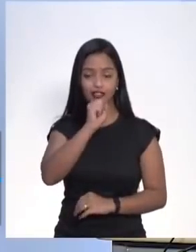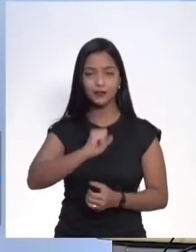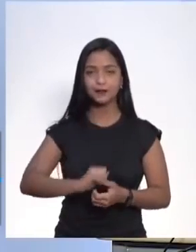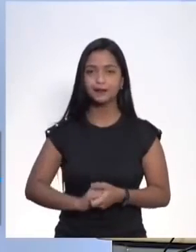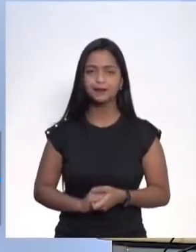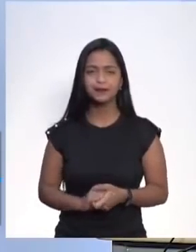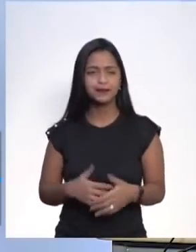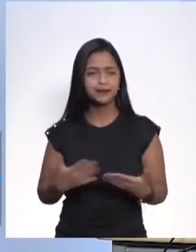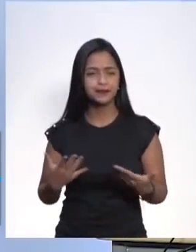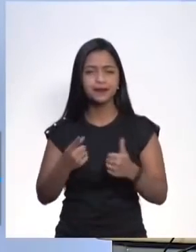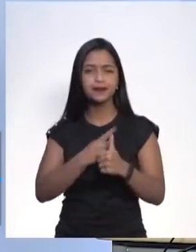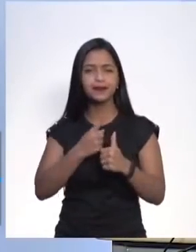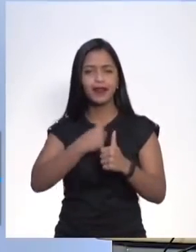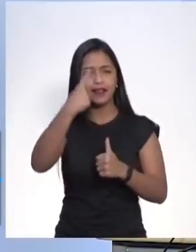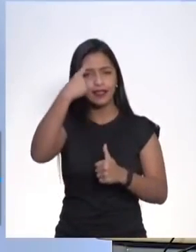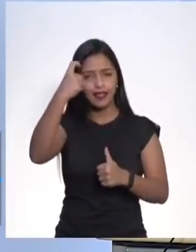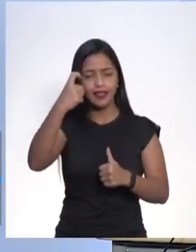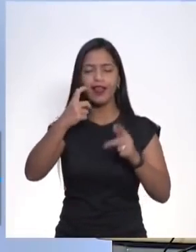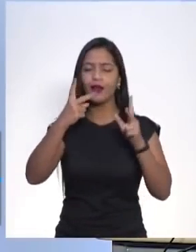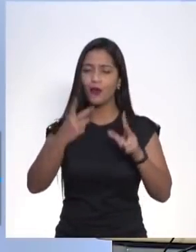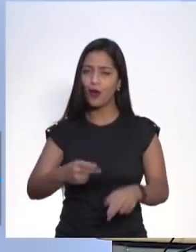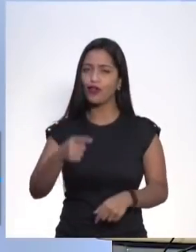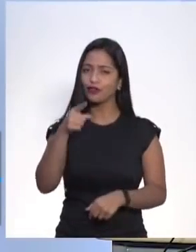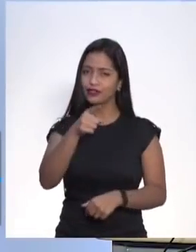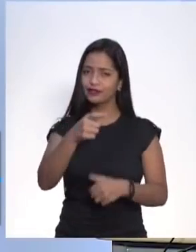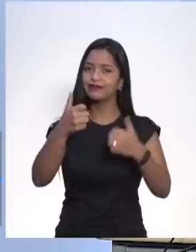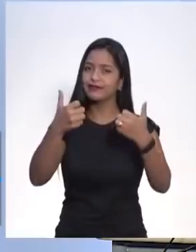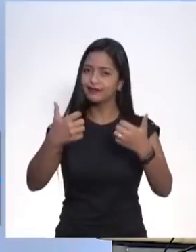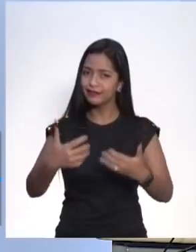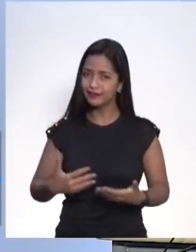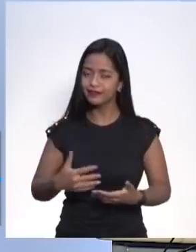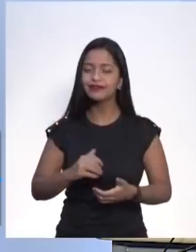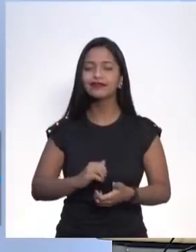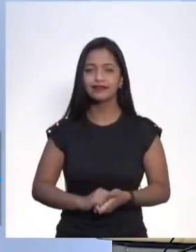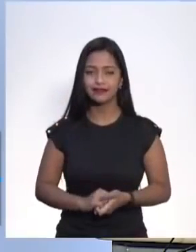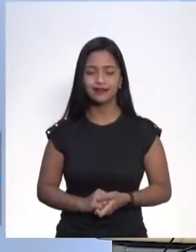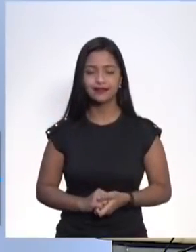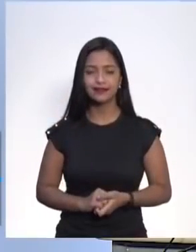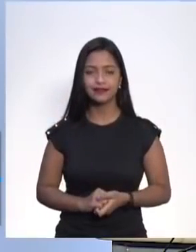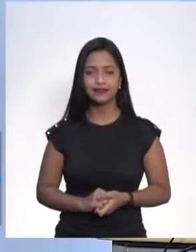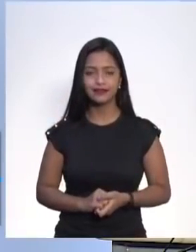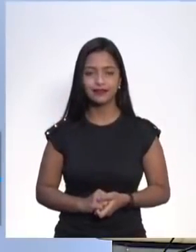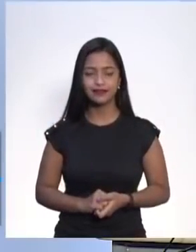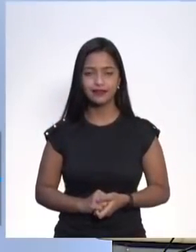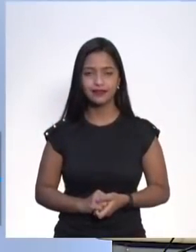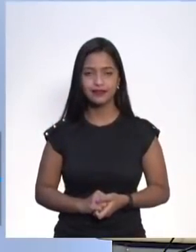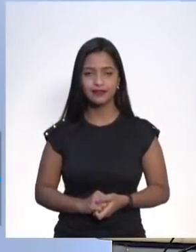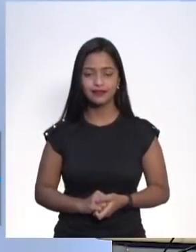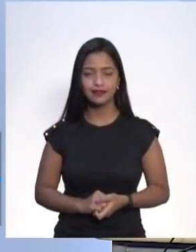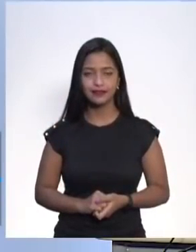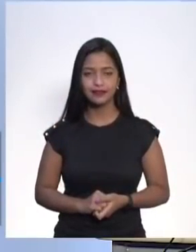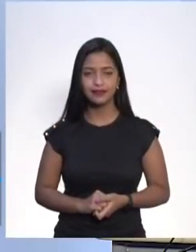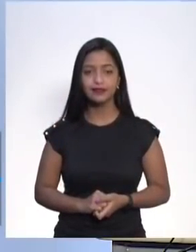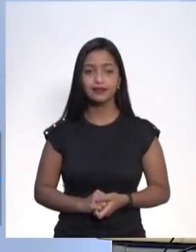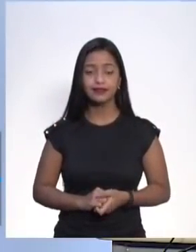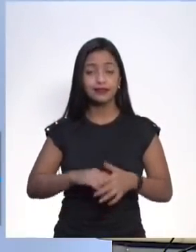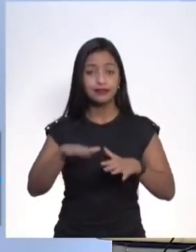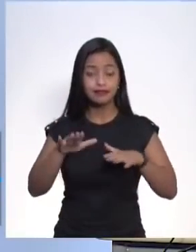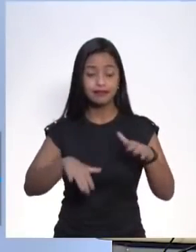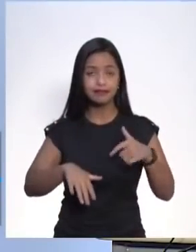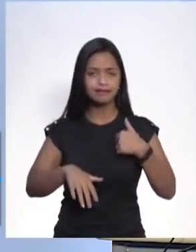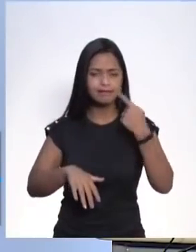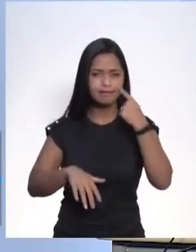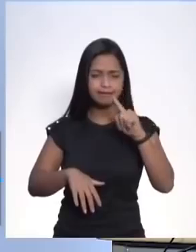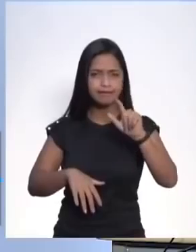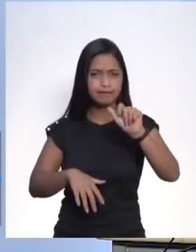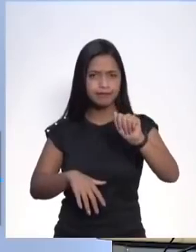primeira ideia é aquilo que você comentou, Ana, eu já posso descartar, é sempre bom quando nós temos algumas alternativas,